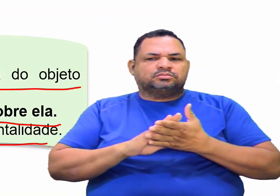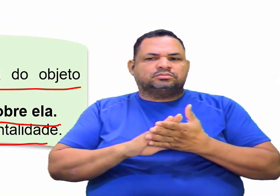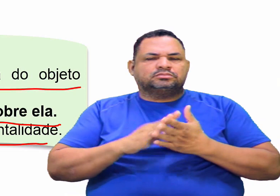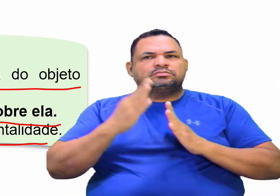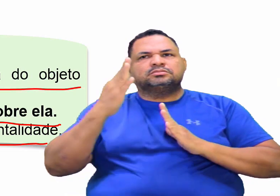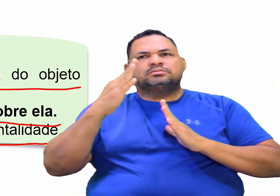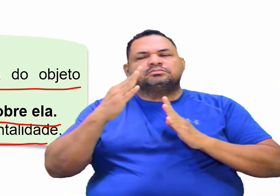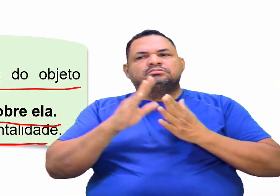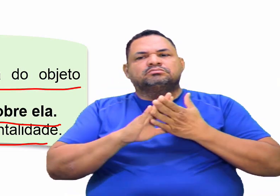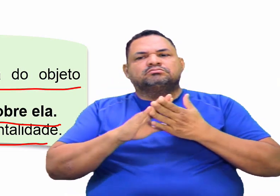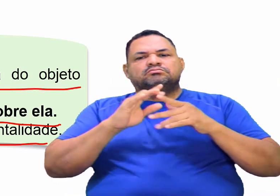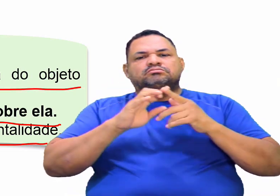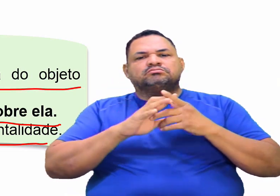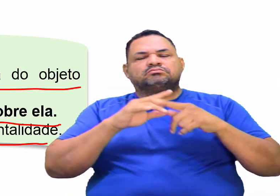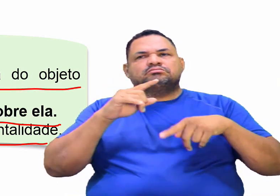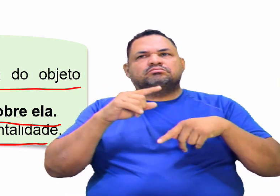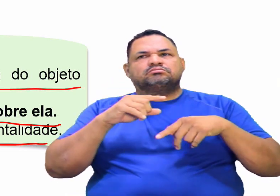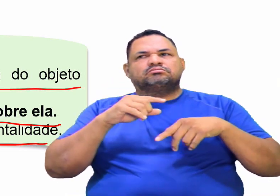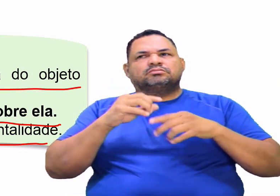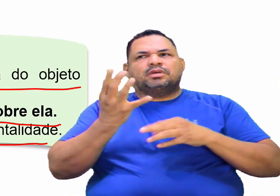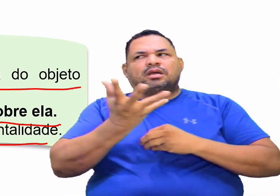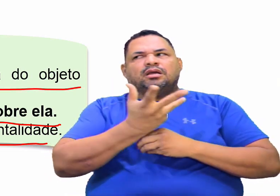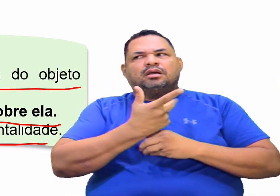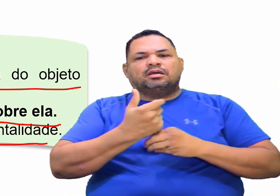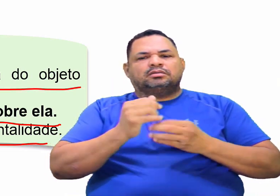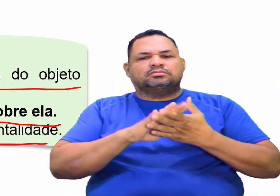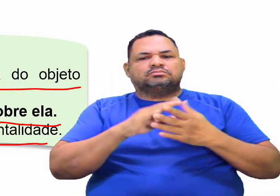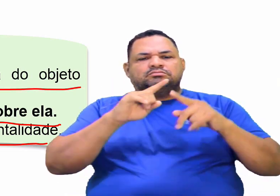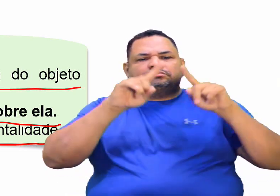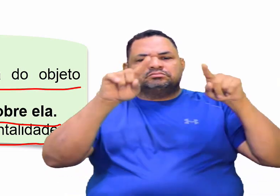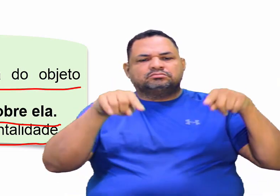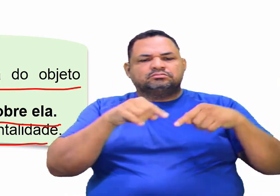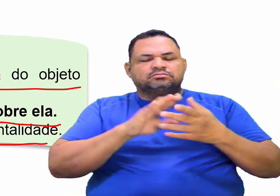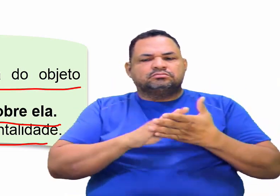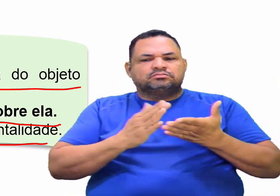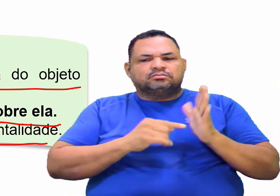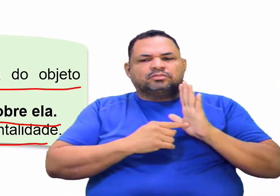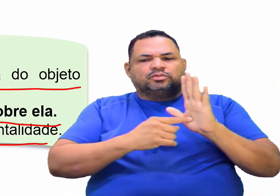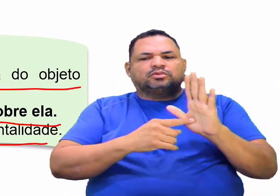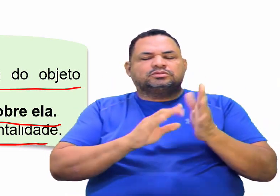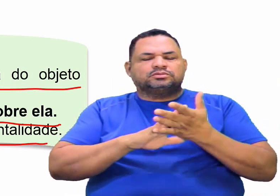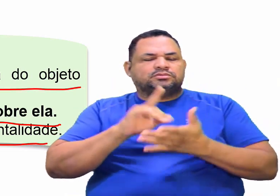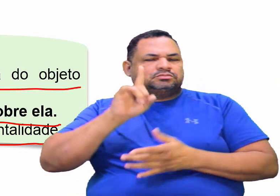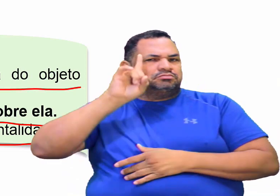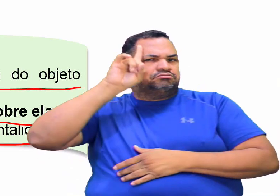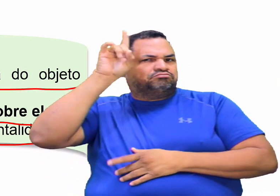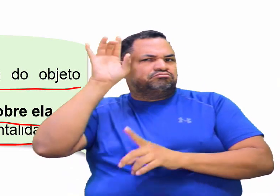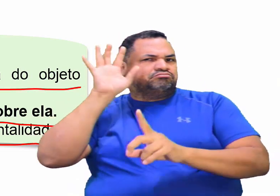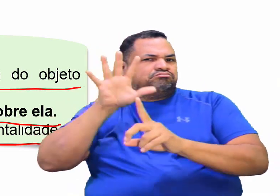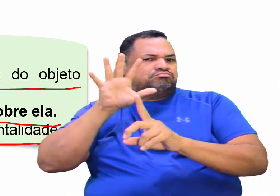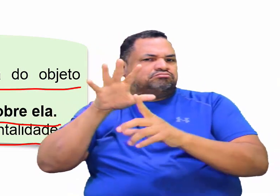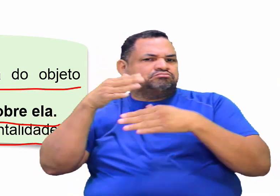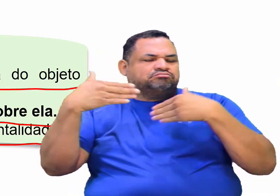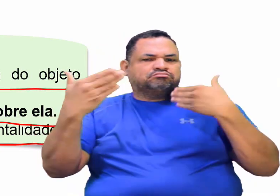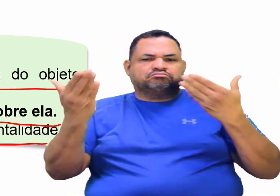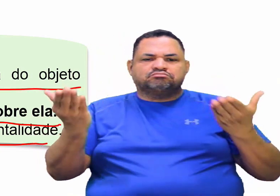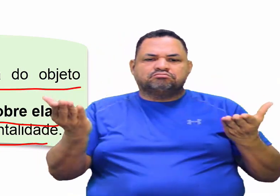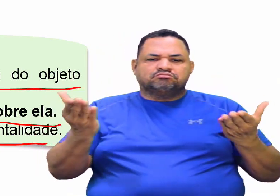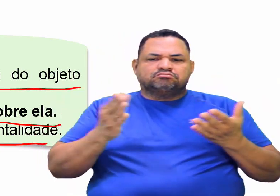obra para que se reflita sobre ela, leva à ideia da provocação artística, né? Onde a